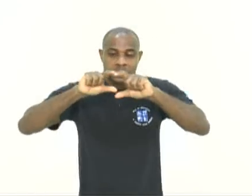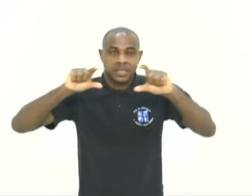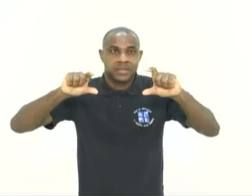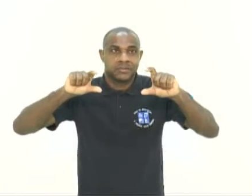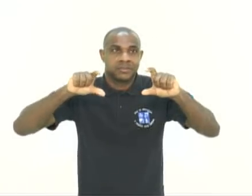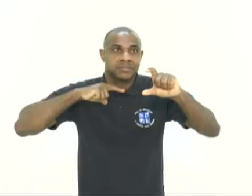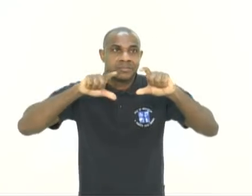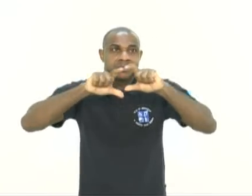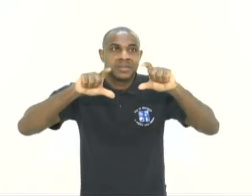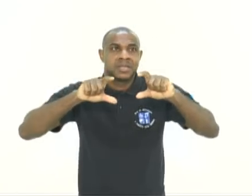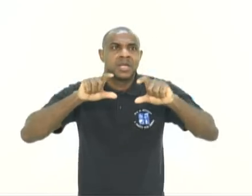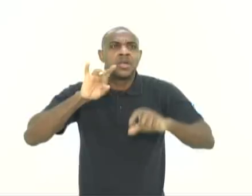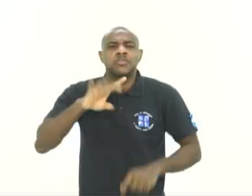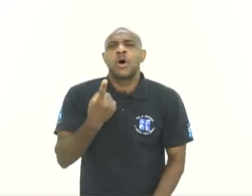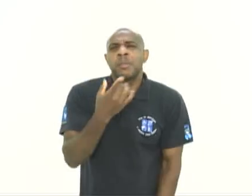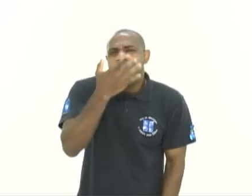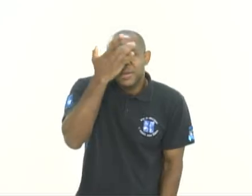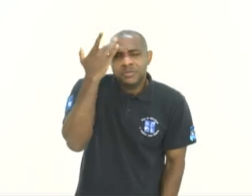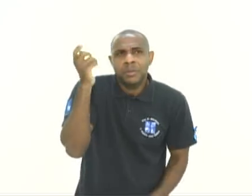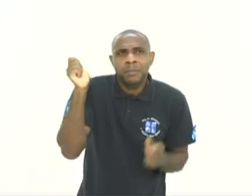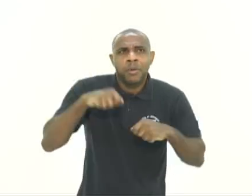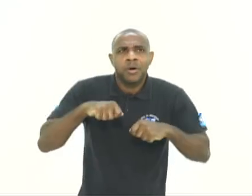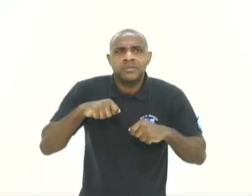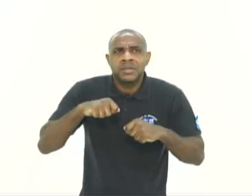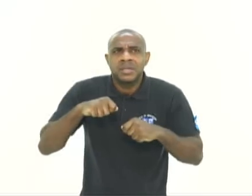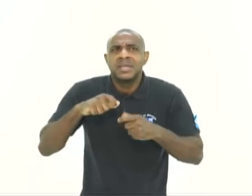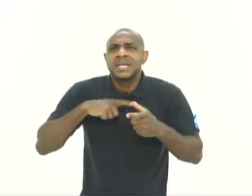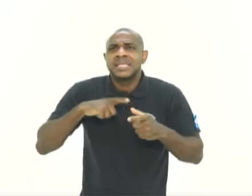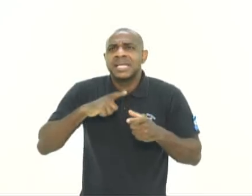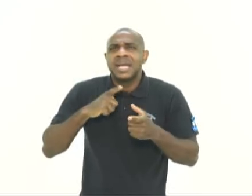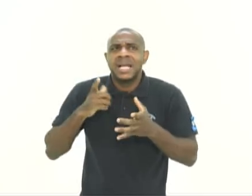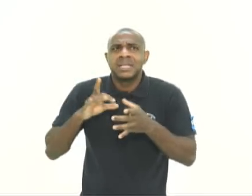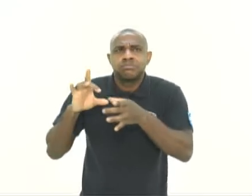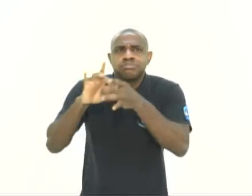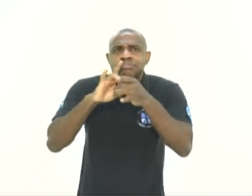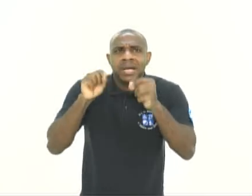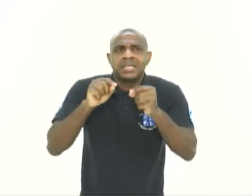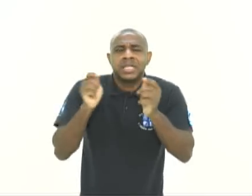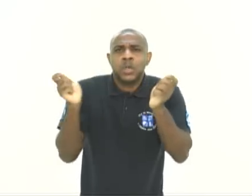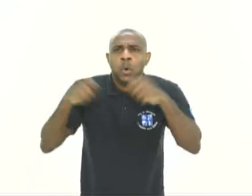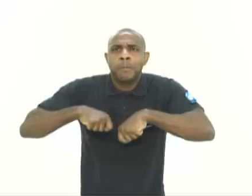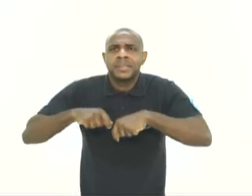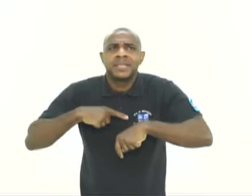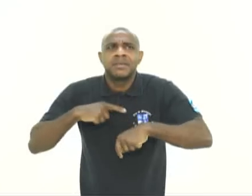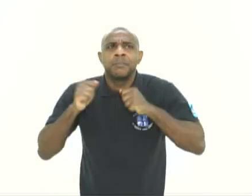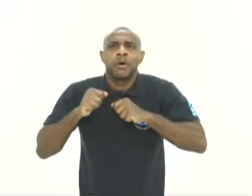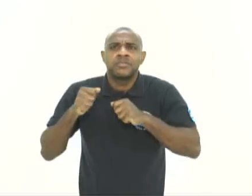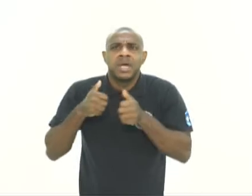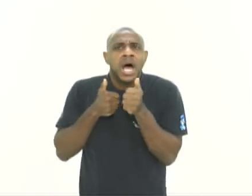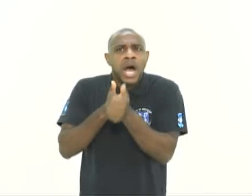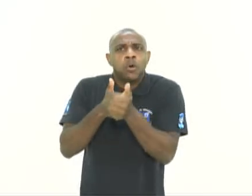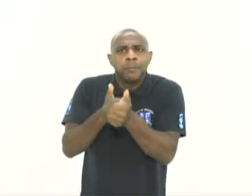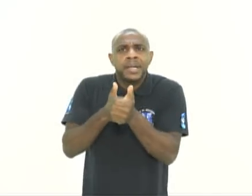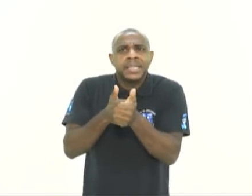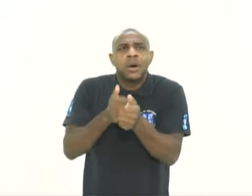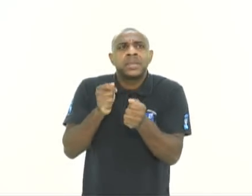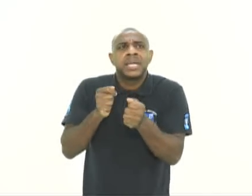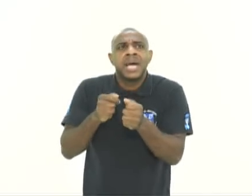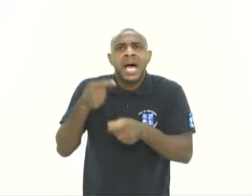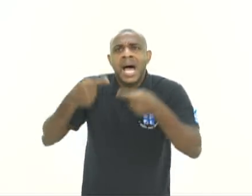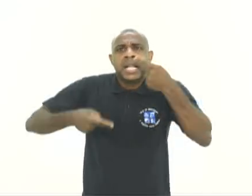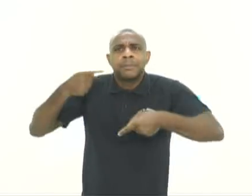nós temos só uma pessoa que reúna essas competências poderá acompanhar e fiscalizar as políticas